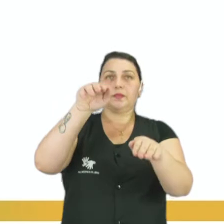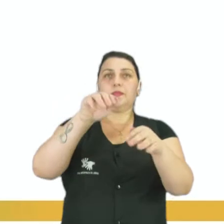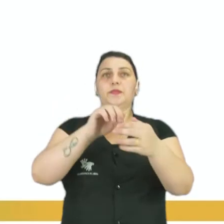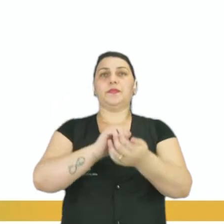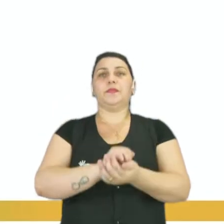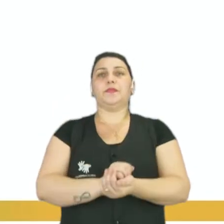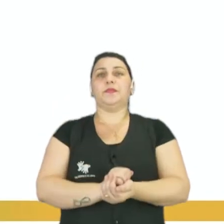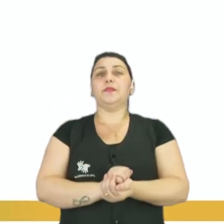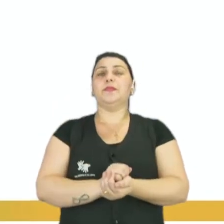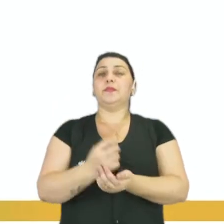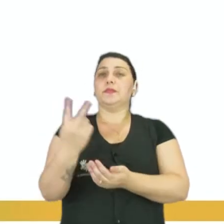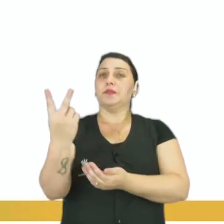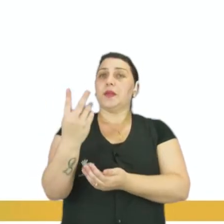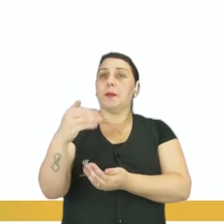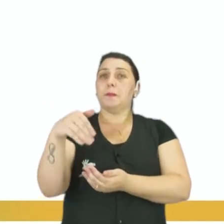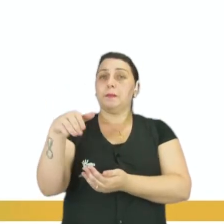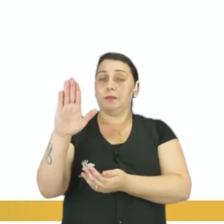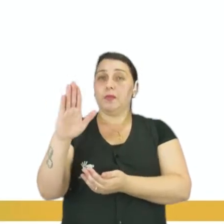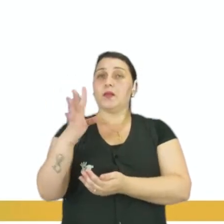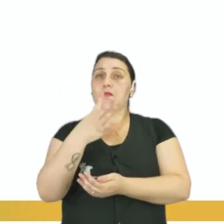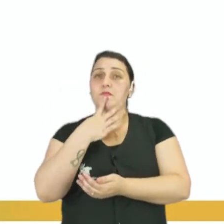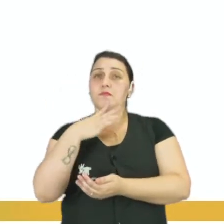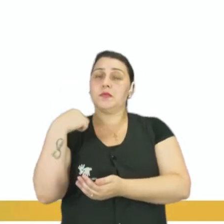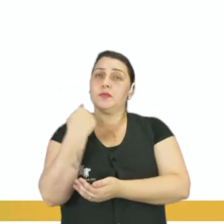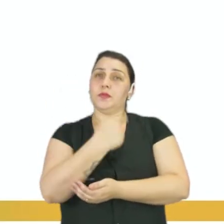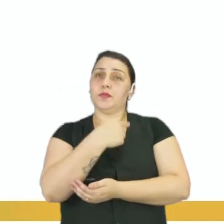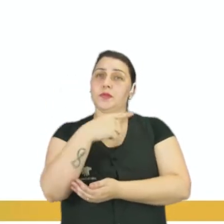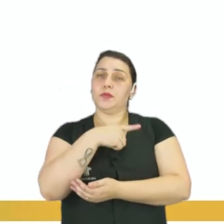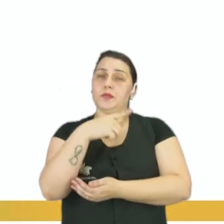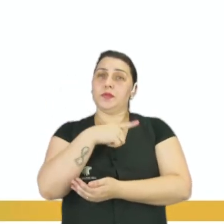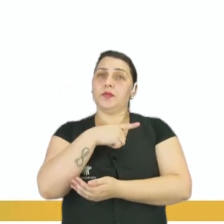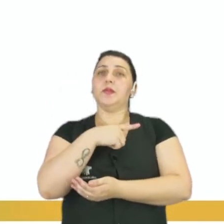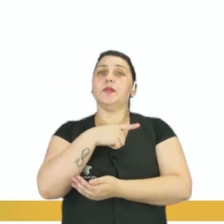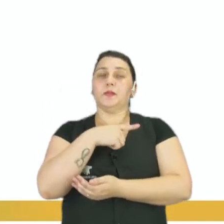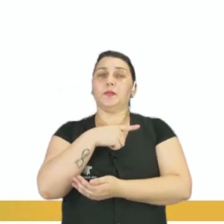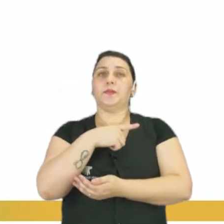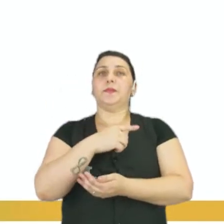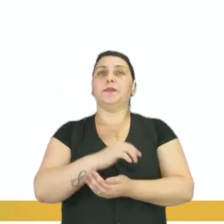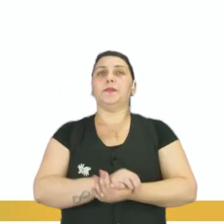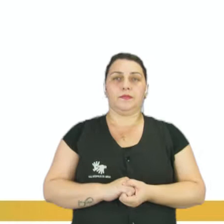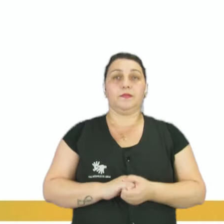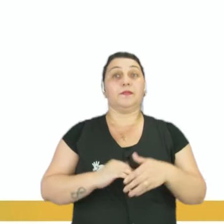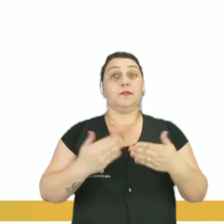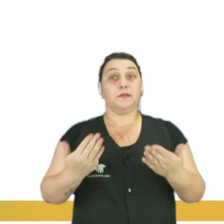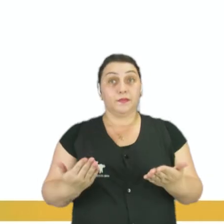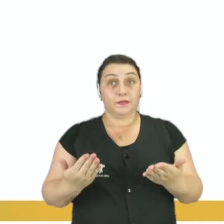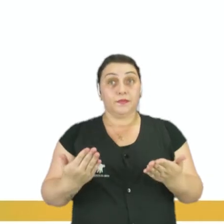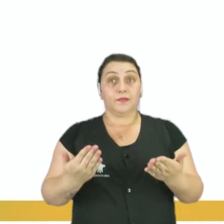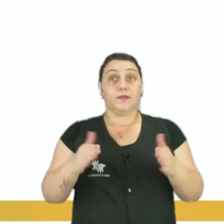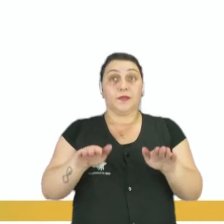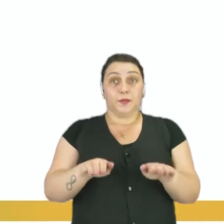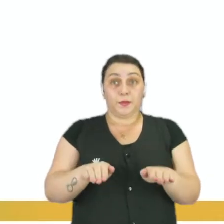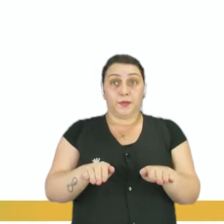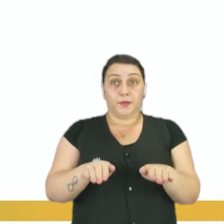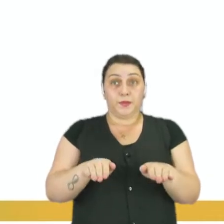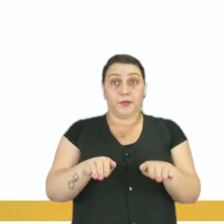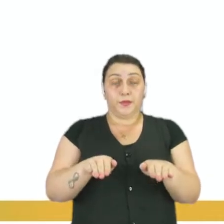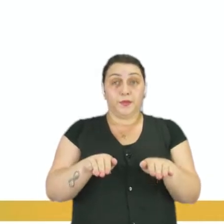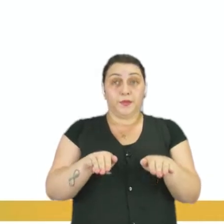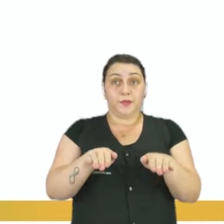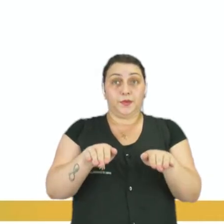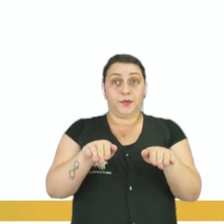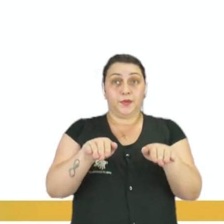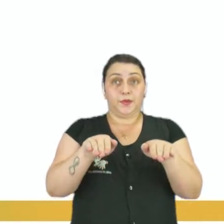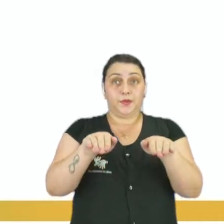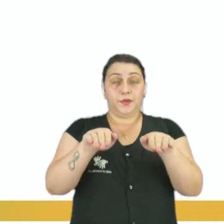proporcional Essas são as mais corriqueiras que nós temos Em algumas situações tá na grandeza diretamente proporcional